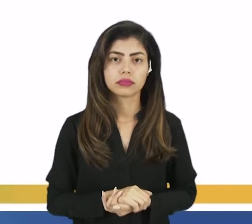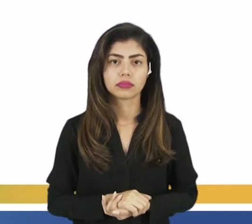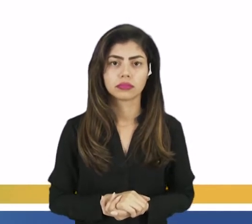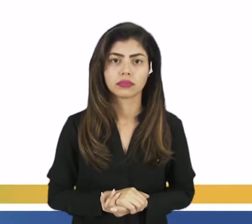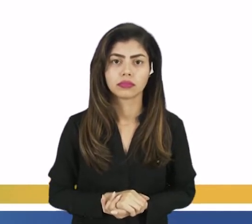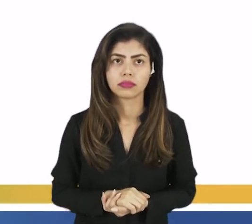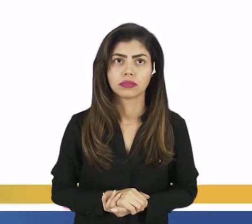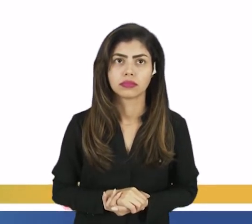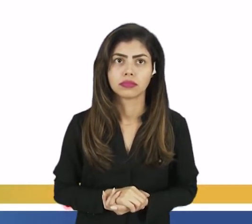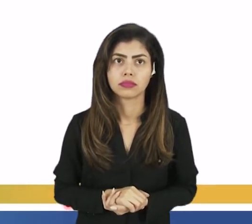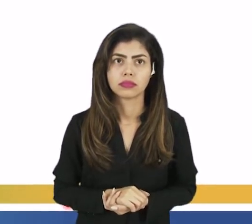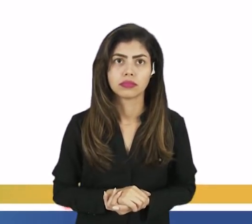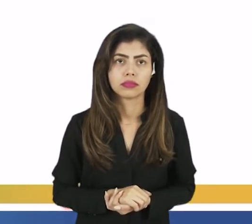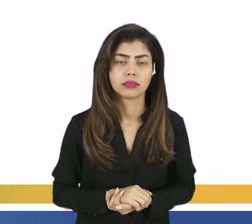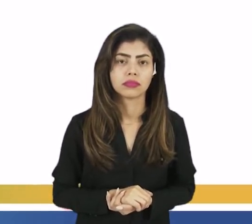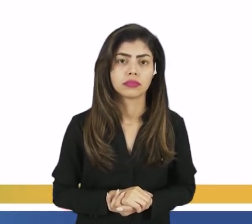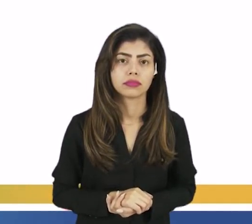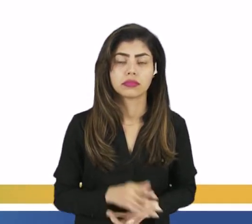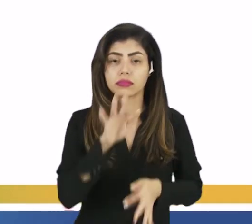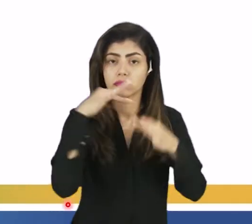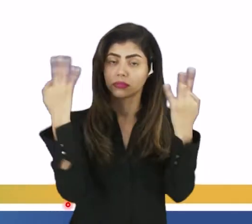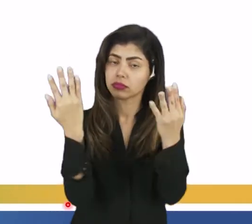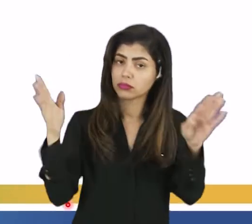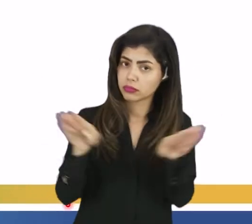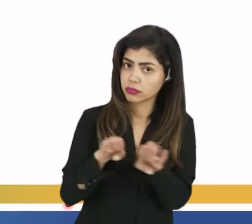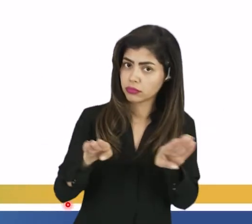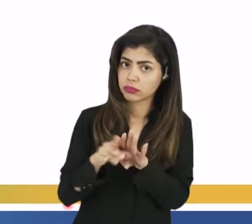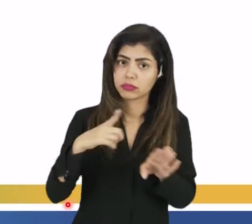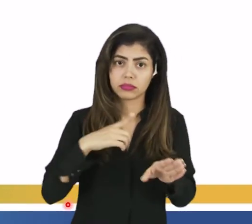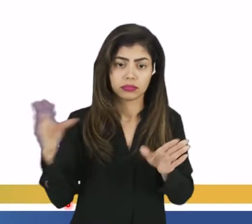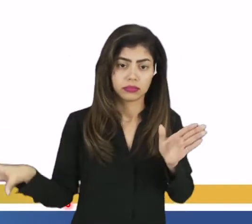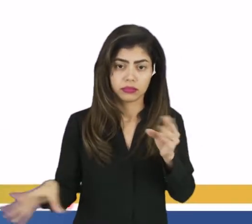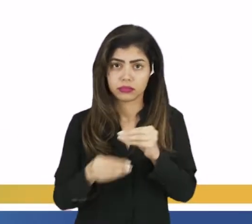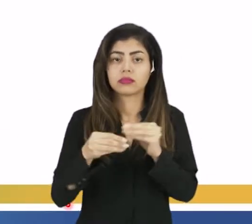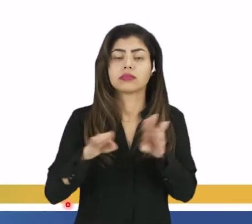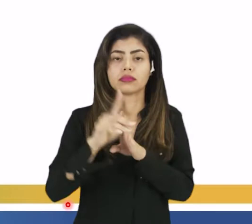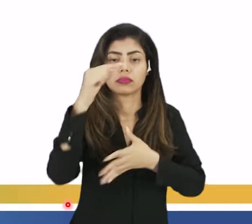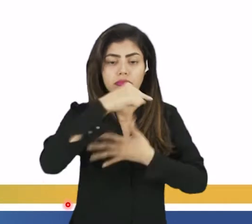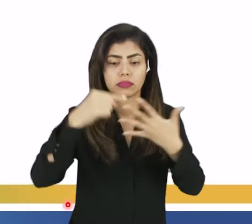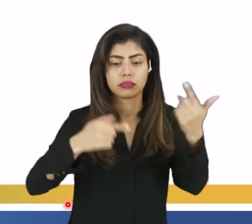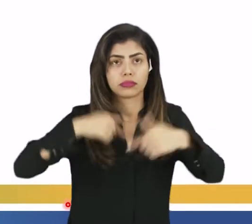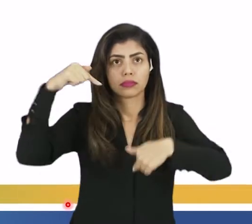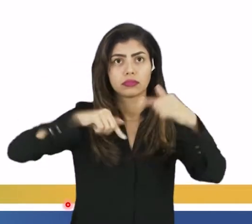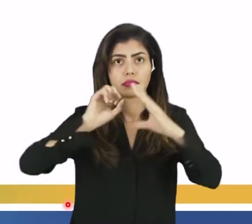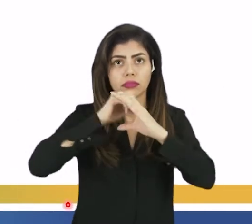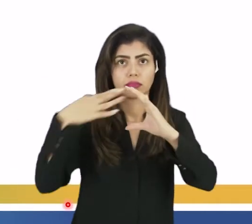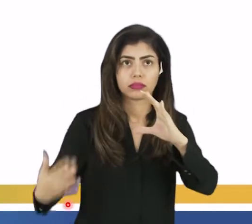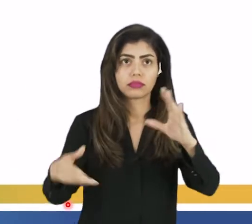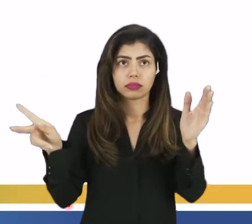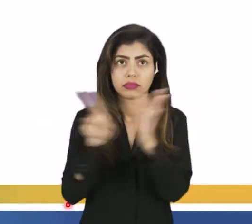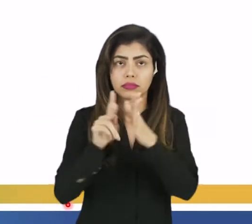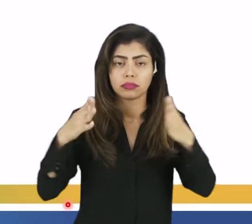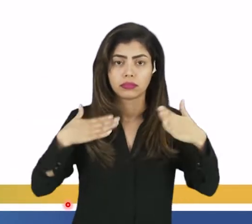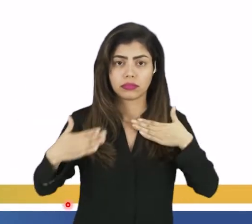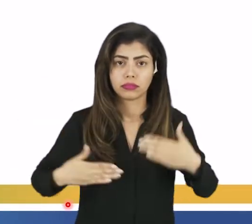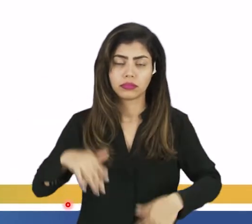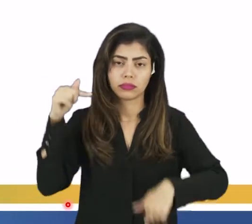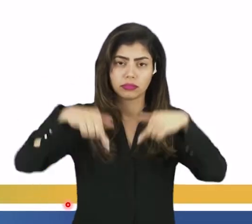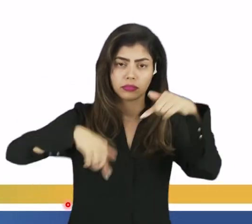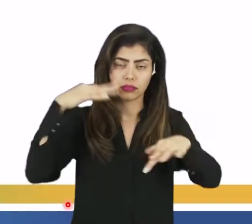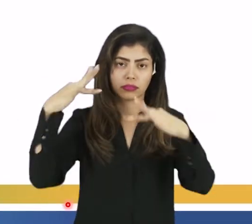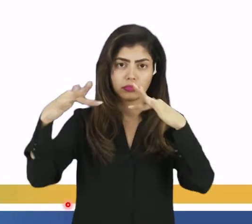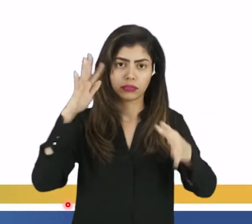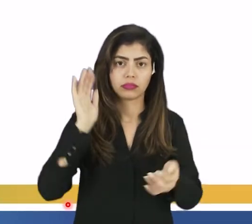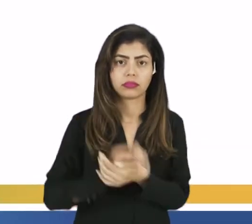os grupos desses elementos químicos e as famílias compostas por elementos químicos possui características físicas e químicas